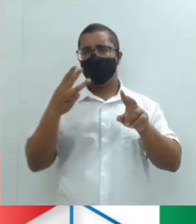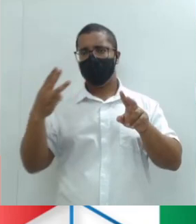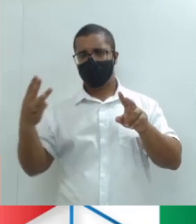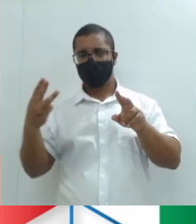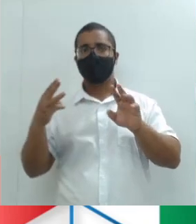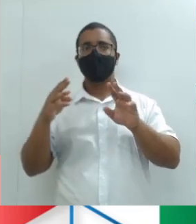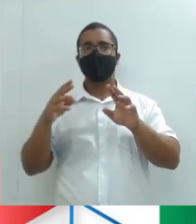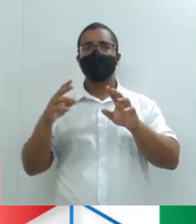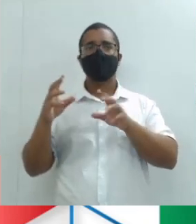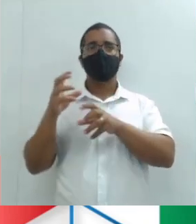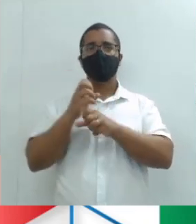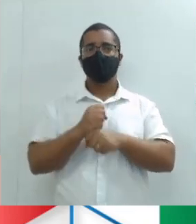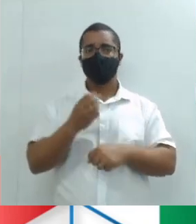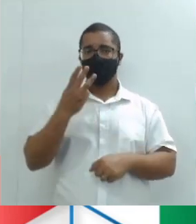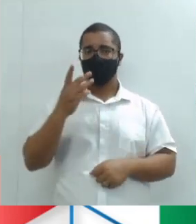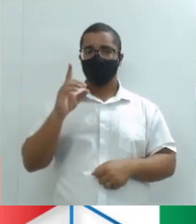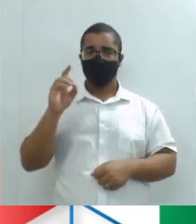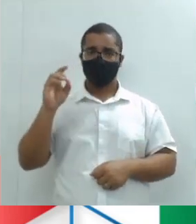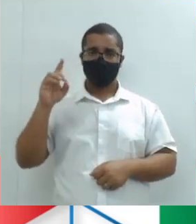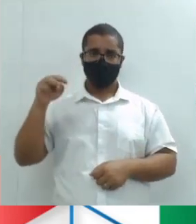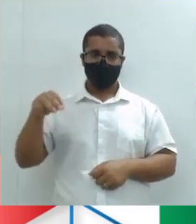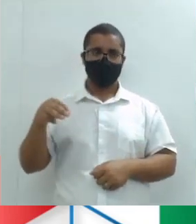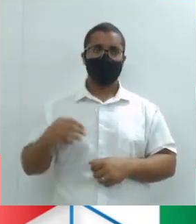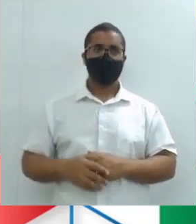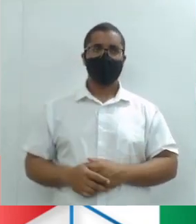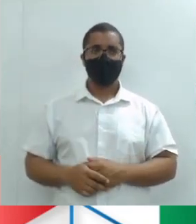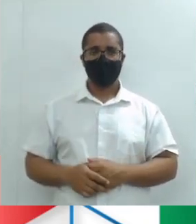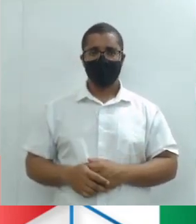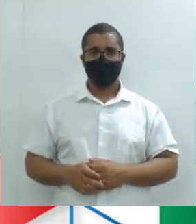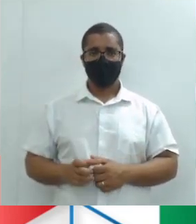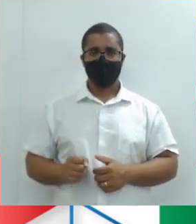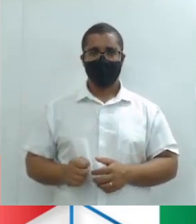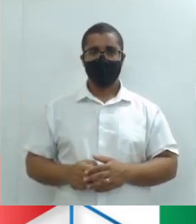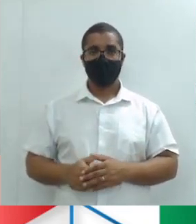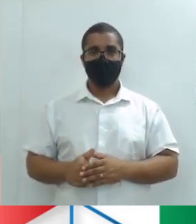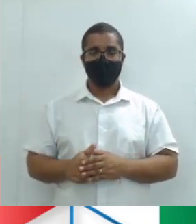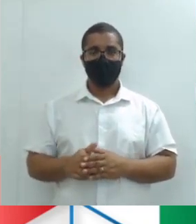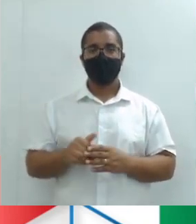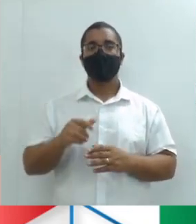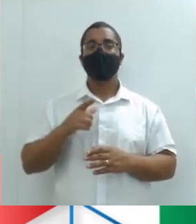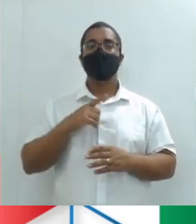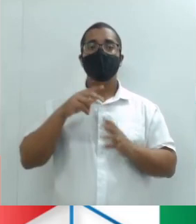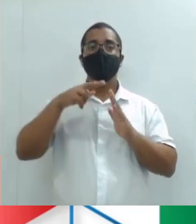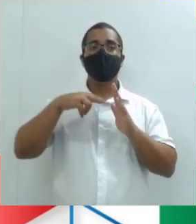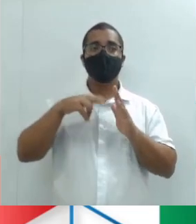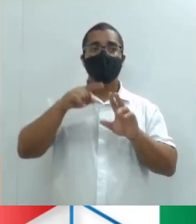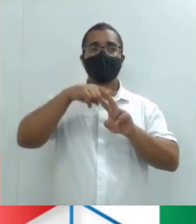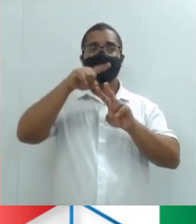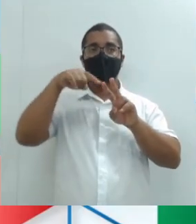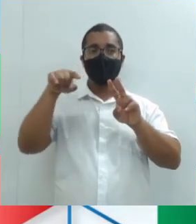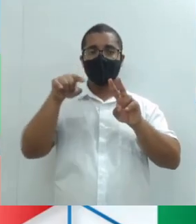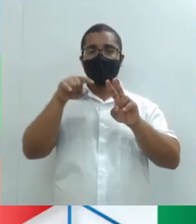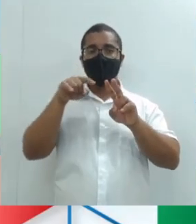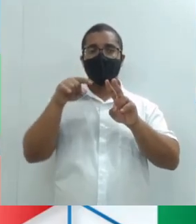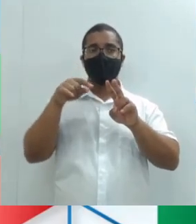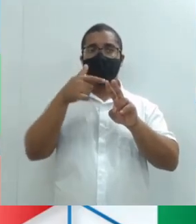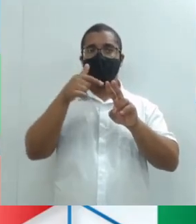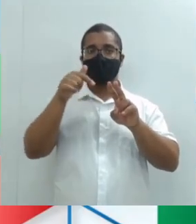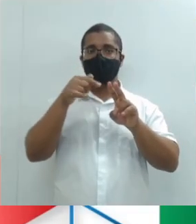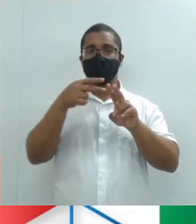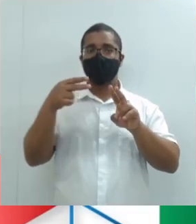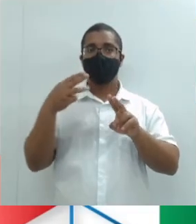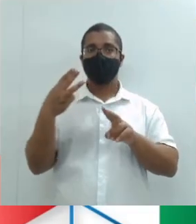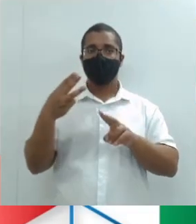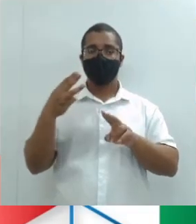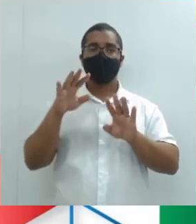aí, nós vamos ter 3 decímetros de aresta. Lê-se raiz cúbica de 27 é igual a 3, tá bom?